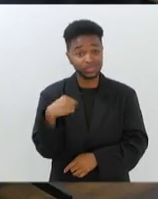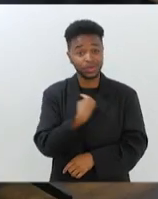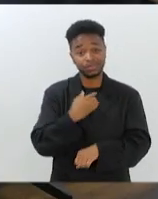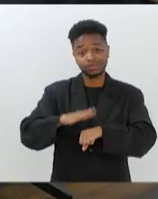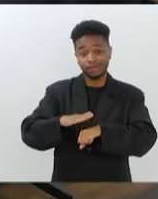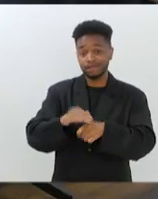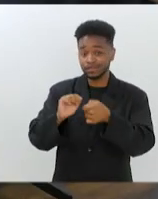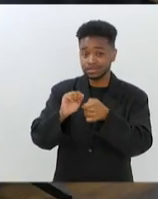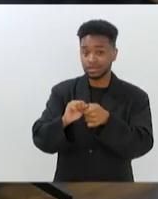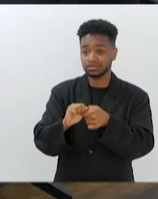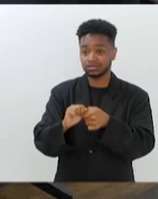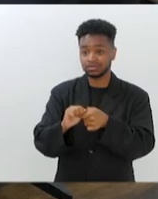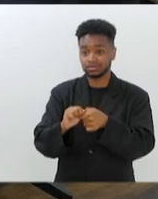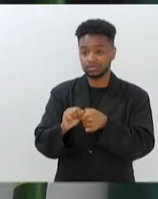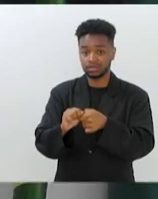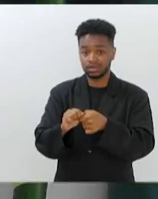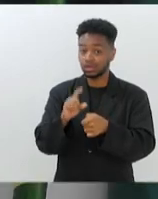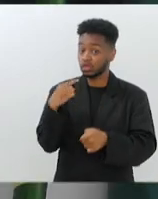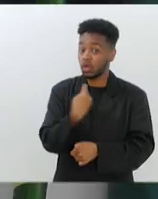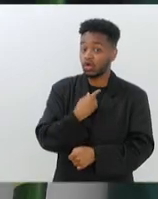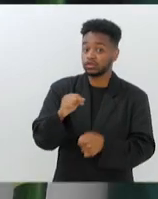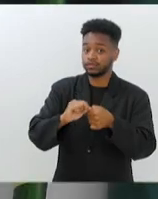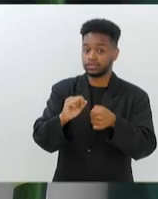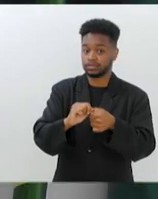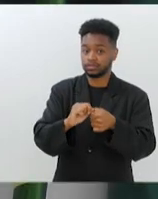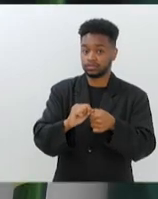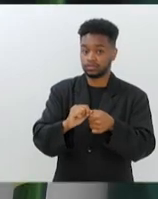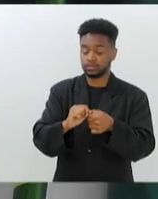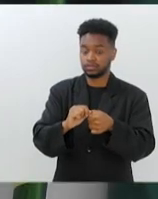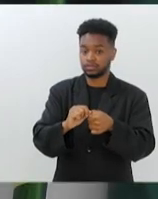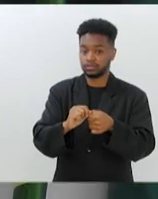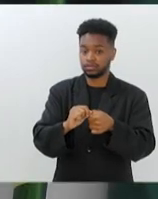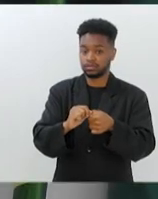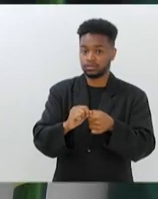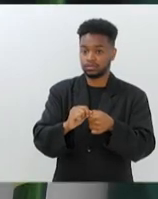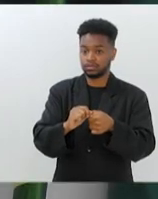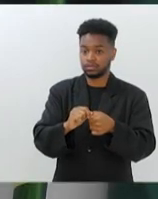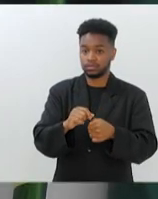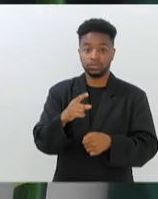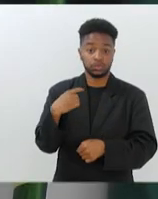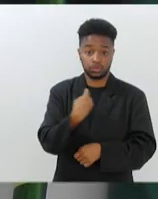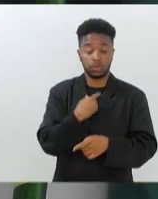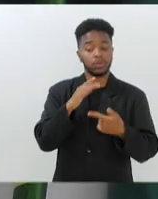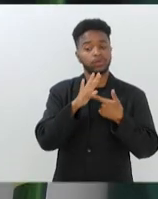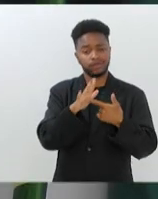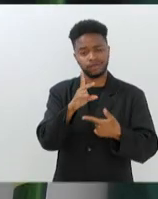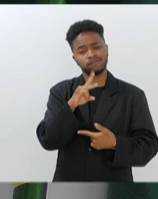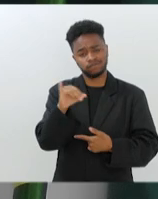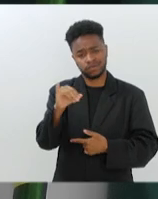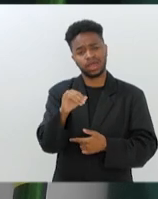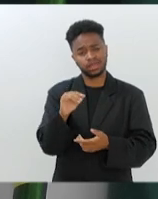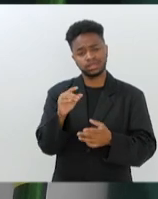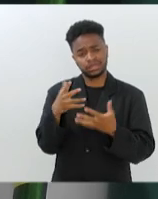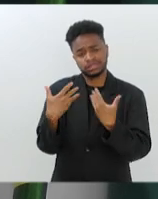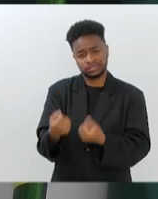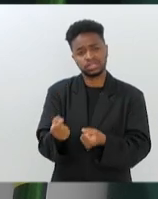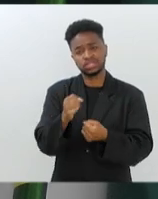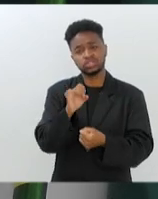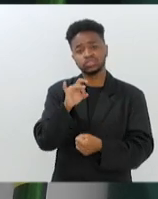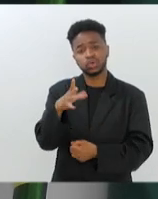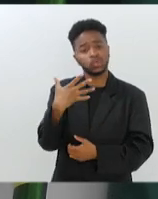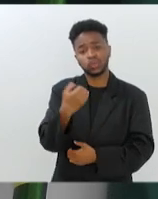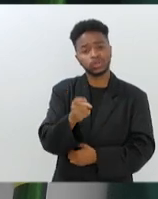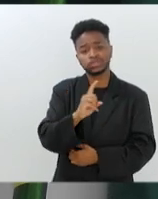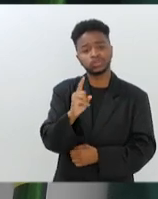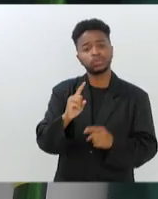Carlos lá eu sei não foi você i aportar a gente tá mais um ano nesse nessa guerra ia aportar só não foi aportado porque nós fomos lá